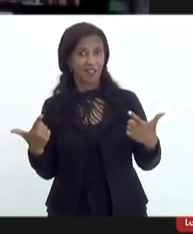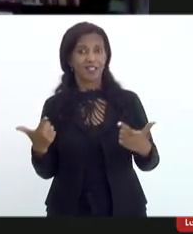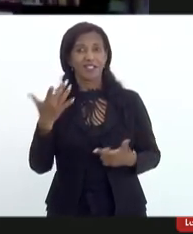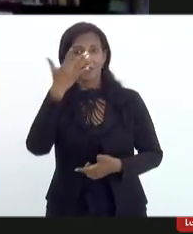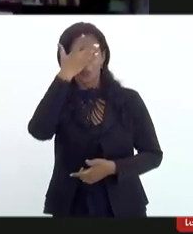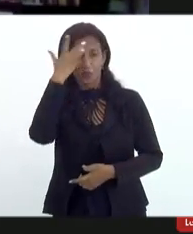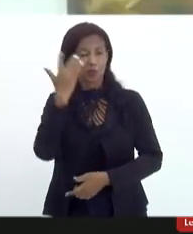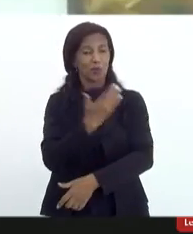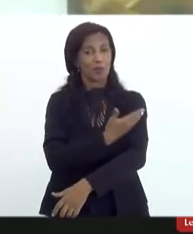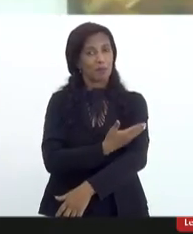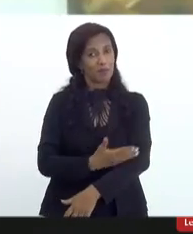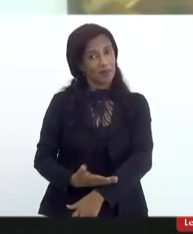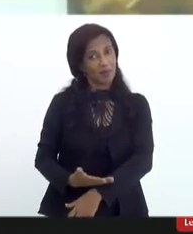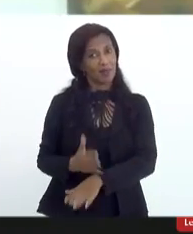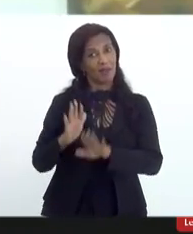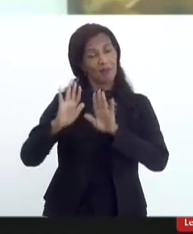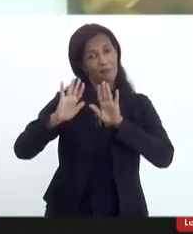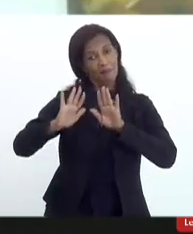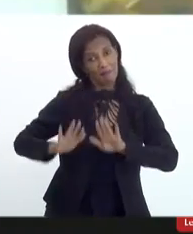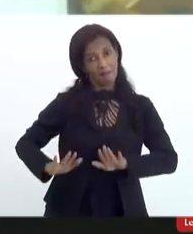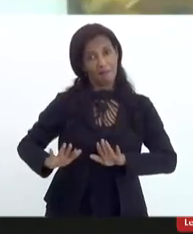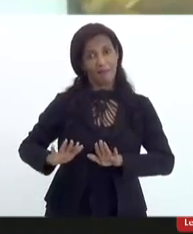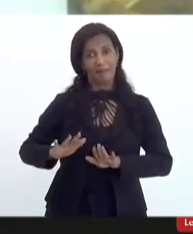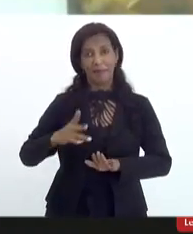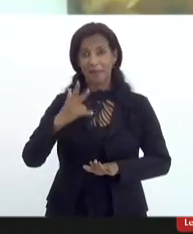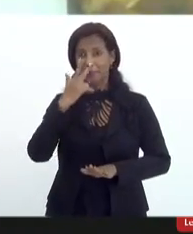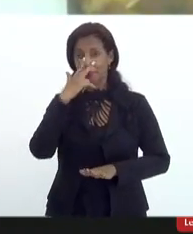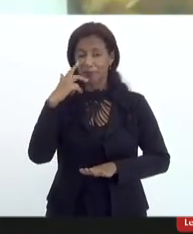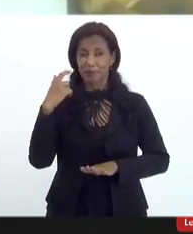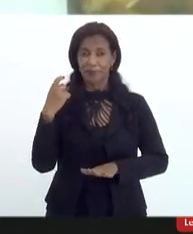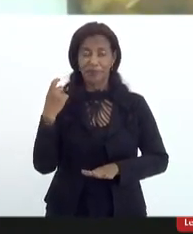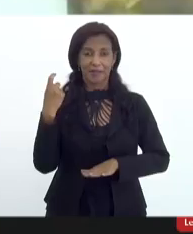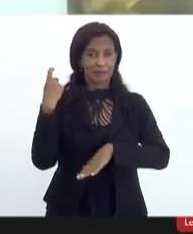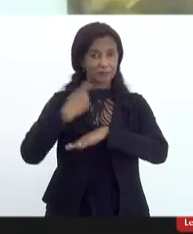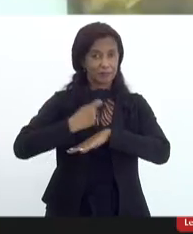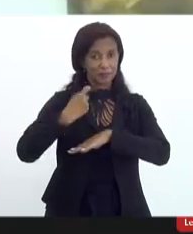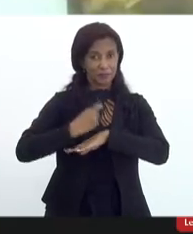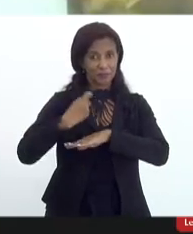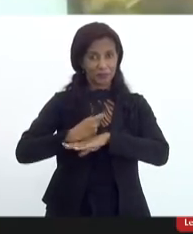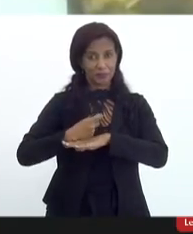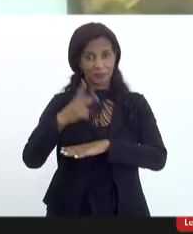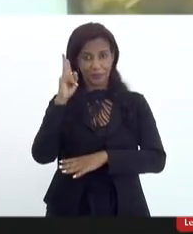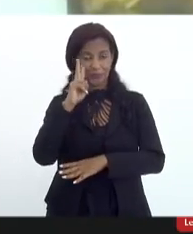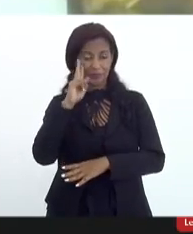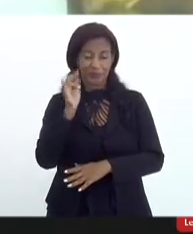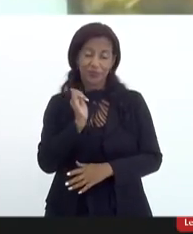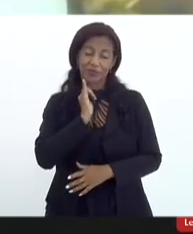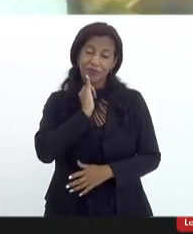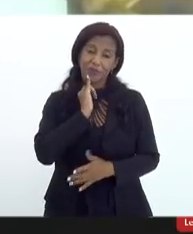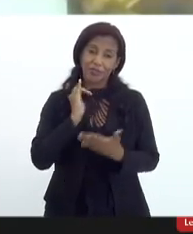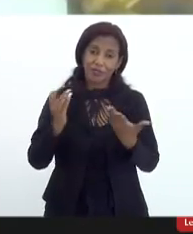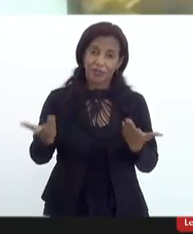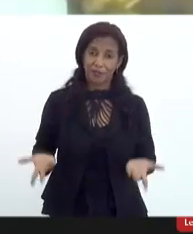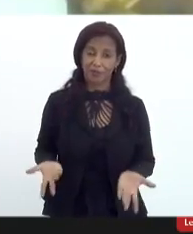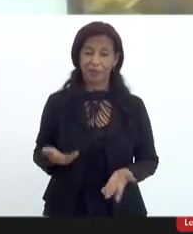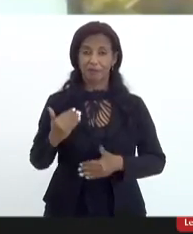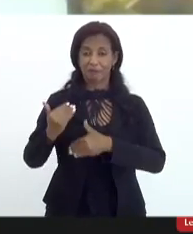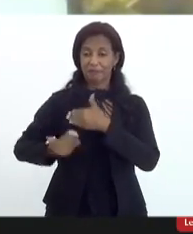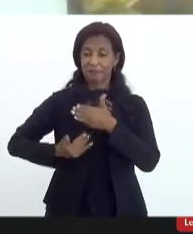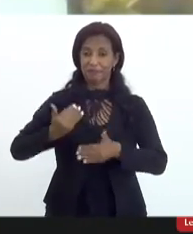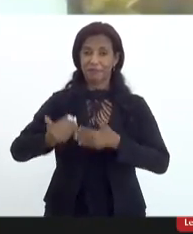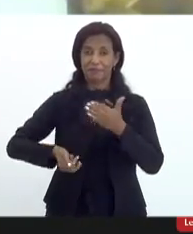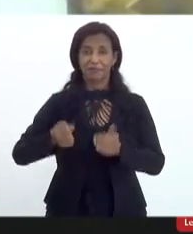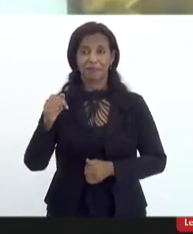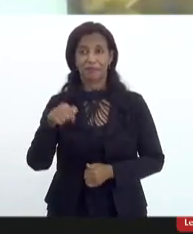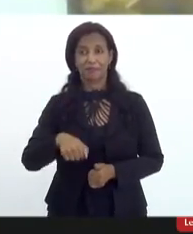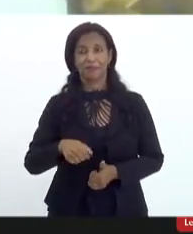pessoas brancas, mas a ignorância histórica, infelizmente, né, que perpetua aqui